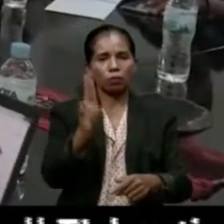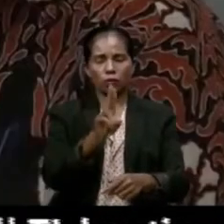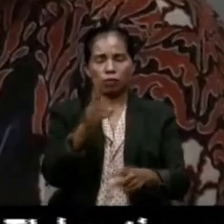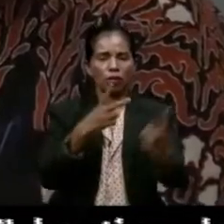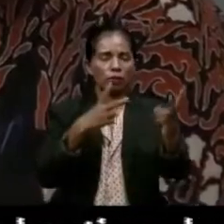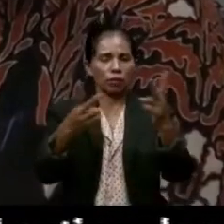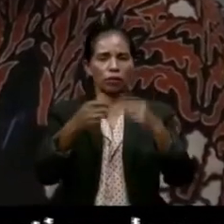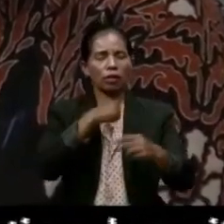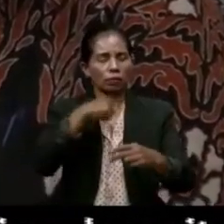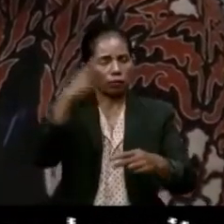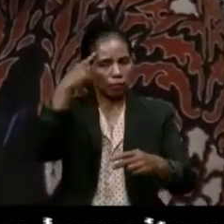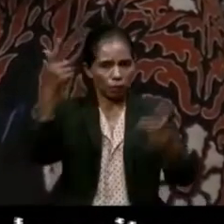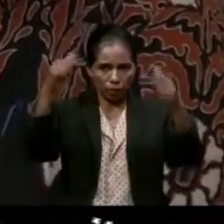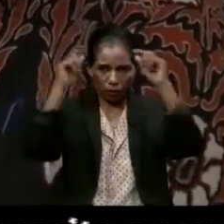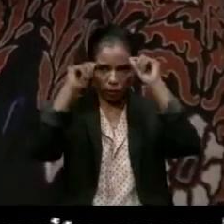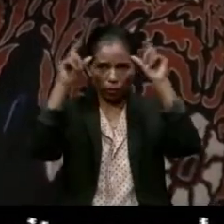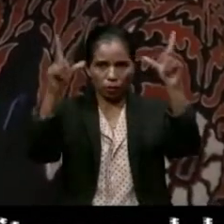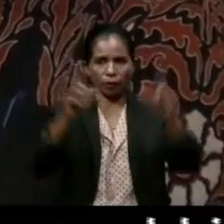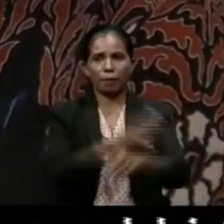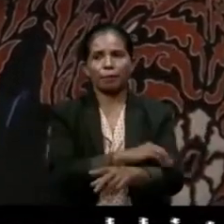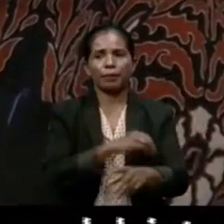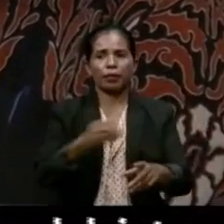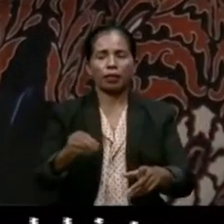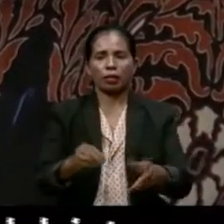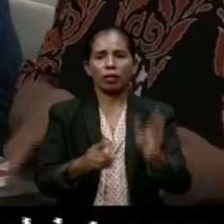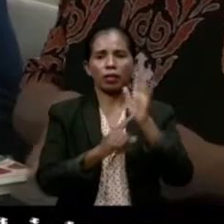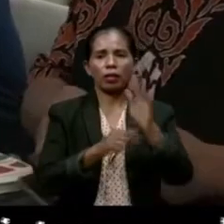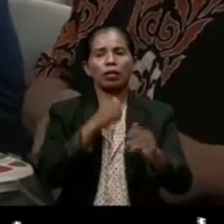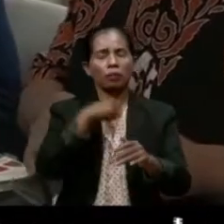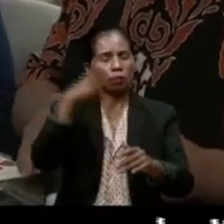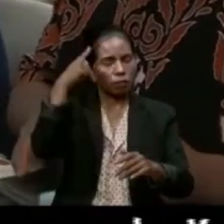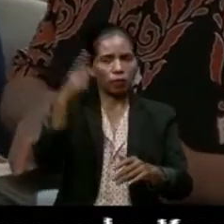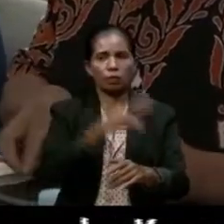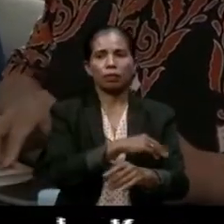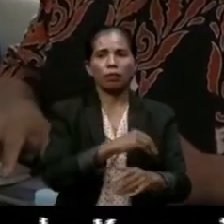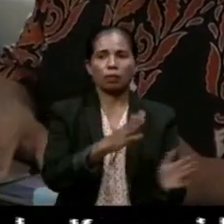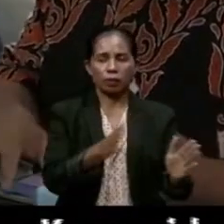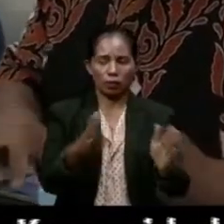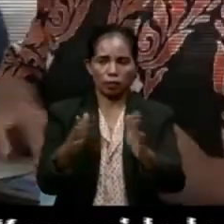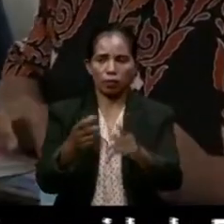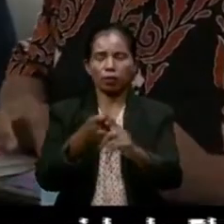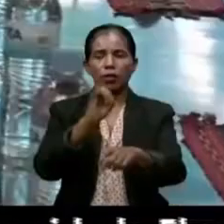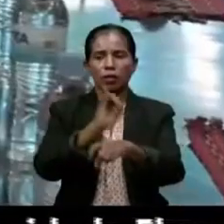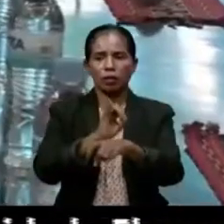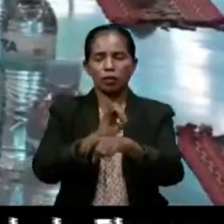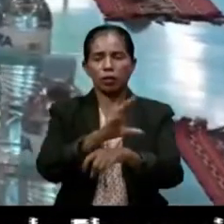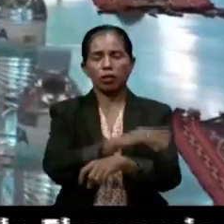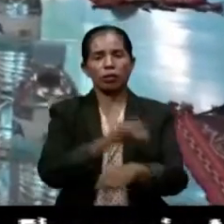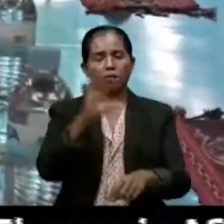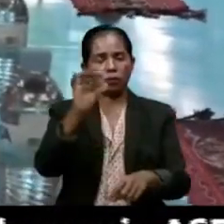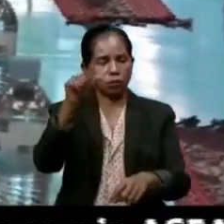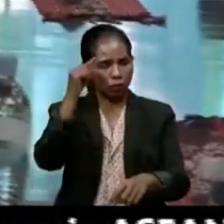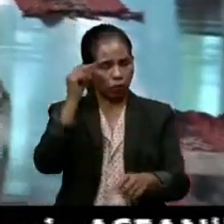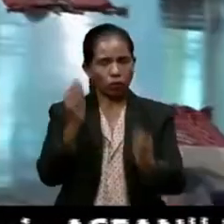a visita a Santo Padre em Timor-Leste. E a inspeção, né, delegação Papa aprecia a preparação de parte da igreja ou no governo Timor-Leste